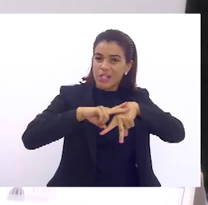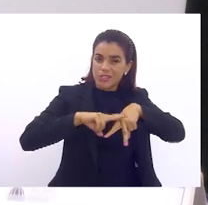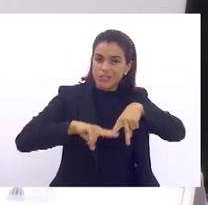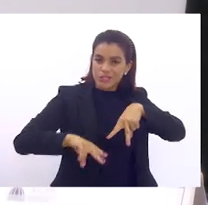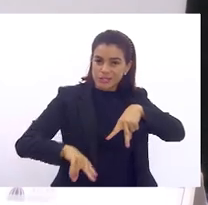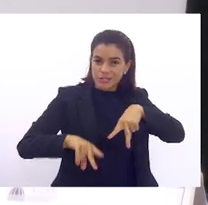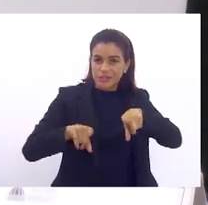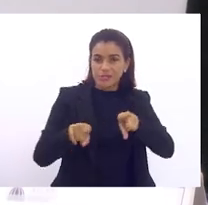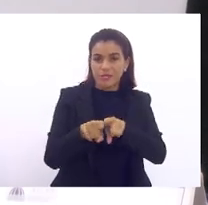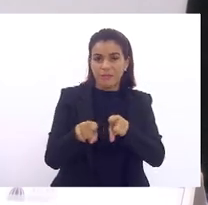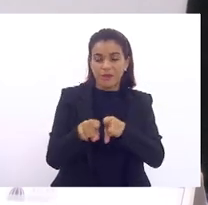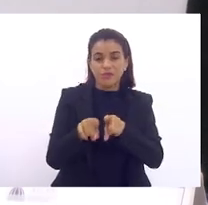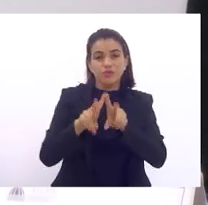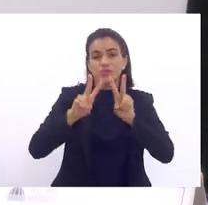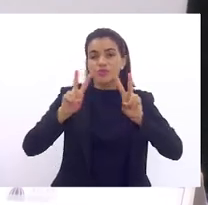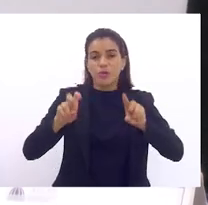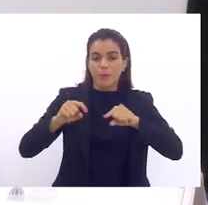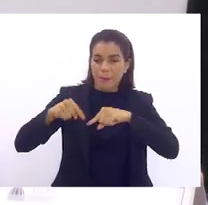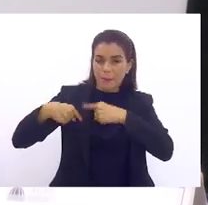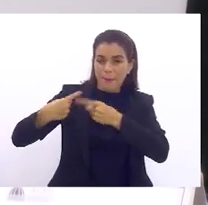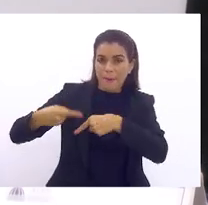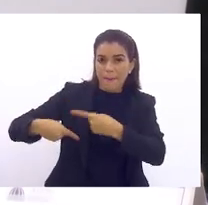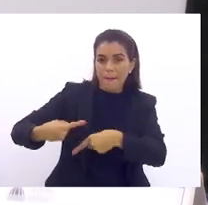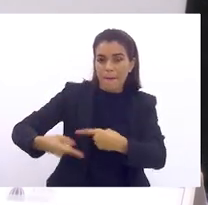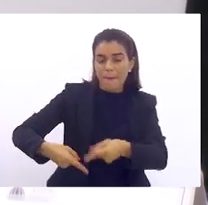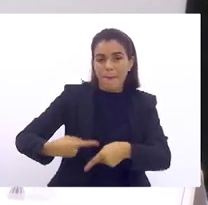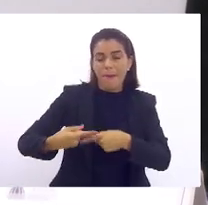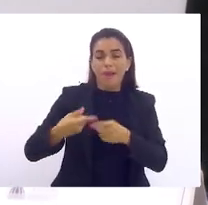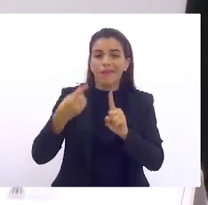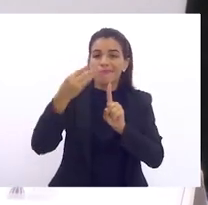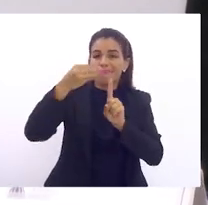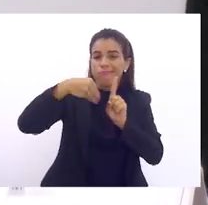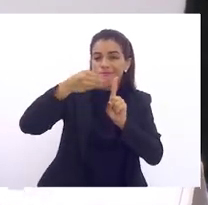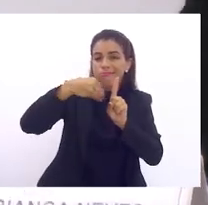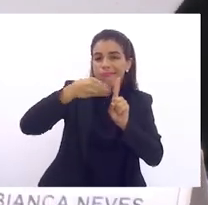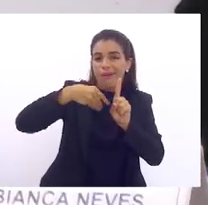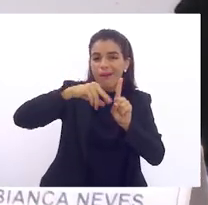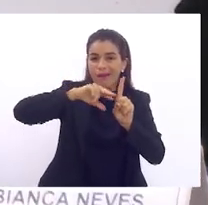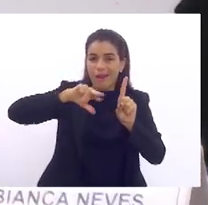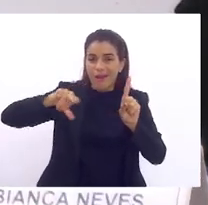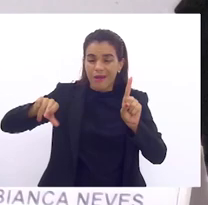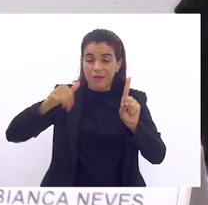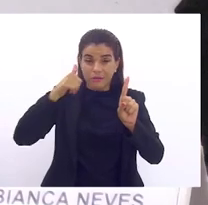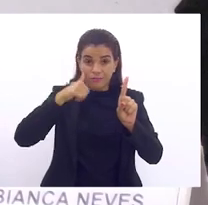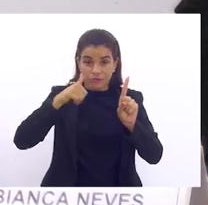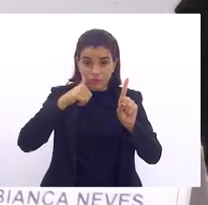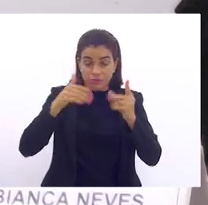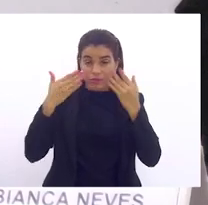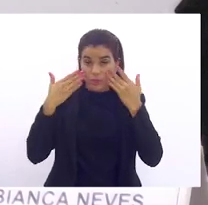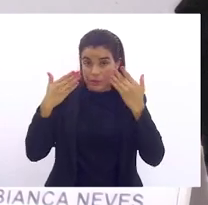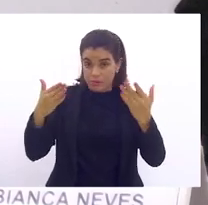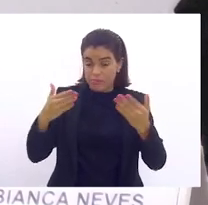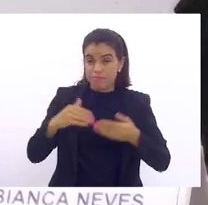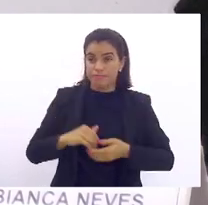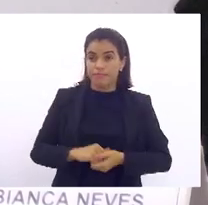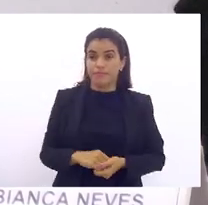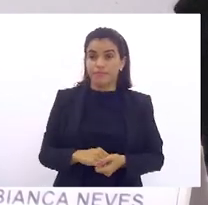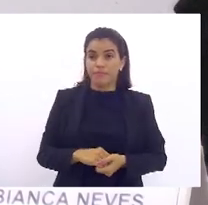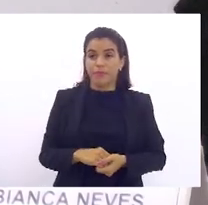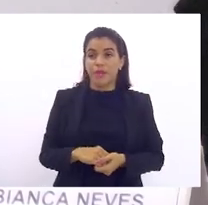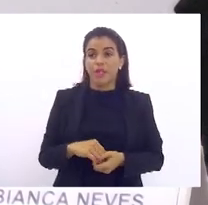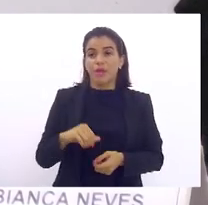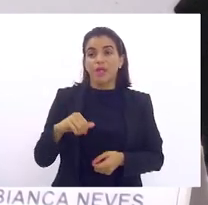perinatalidade que vulnerabilizam ainda mais mulheres se apresentam como sendo os nossos nes no